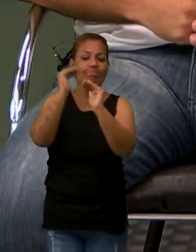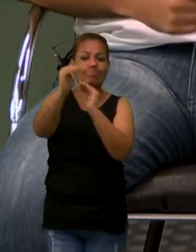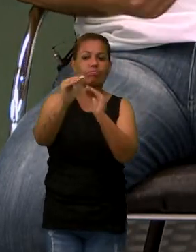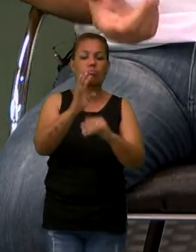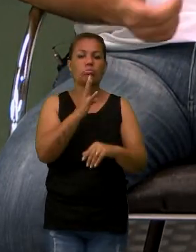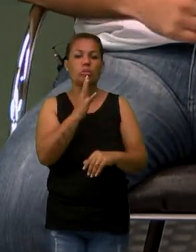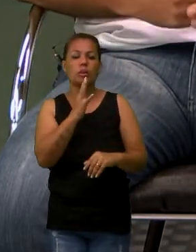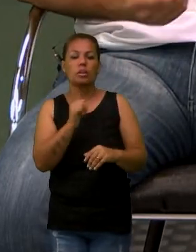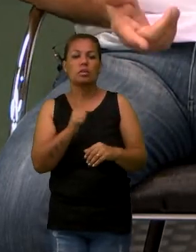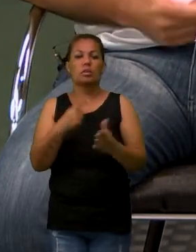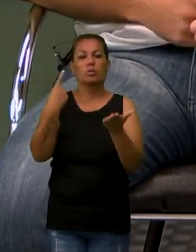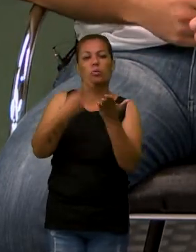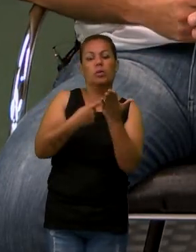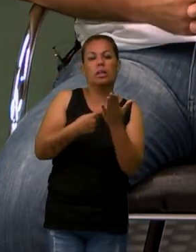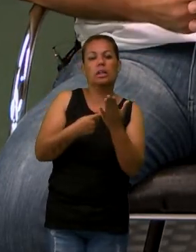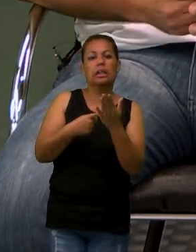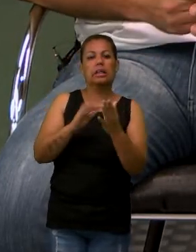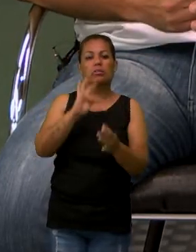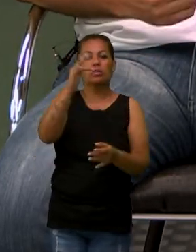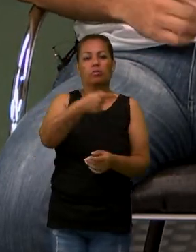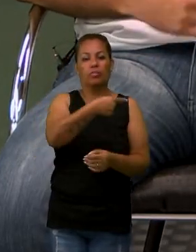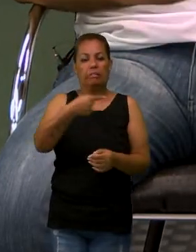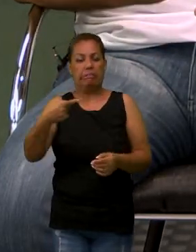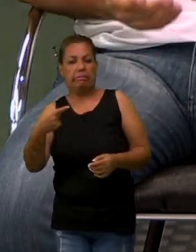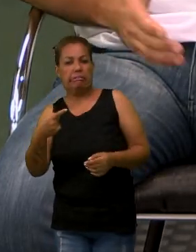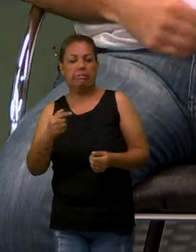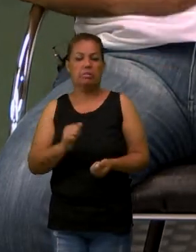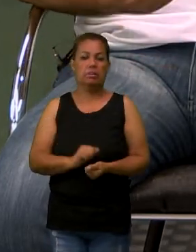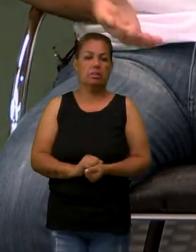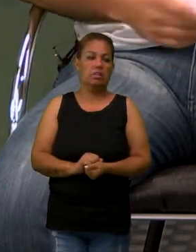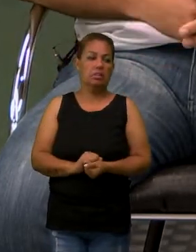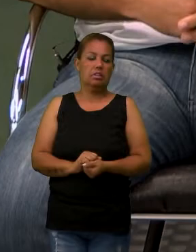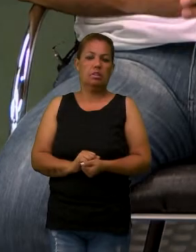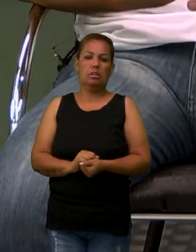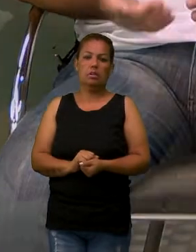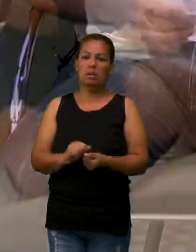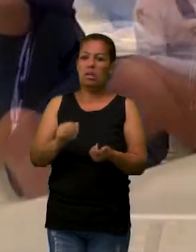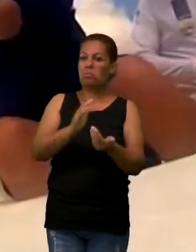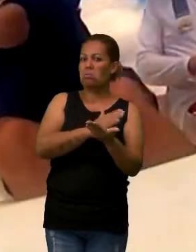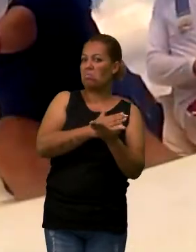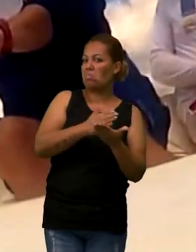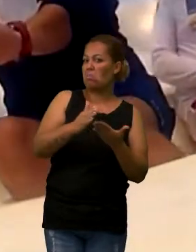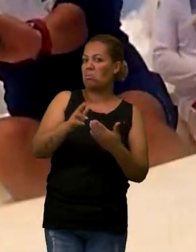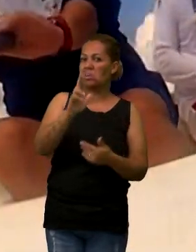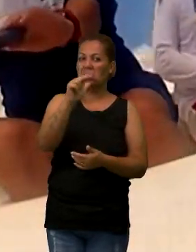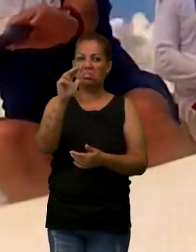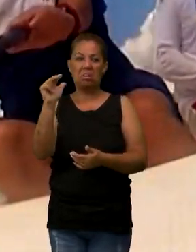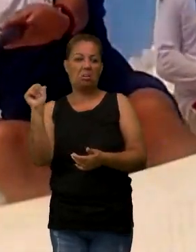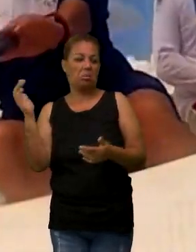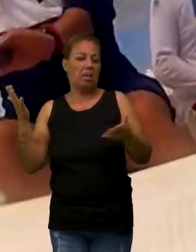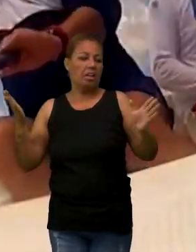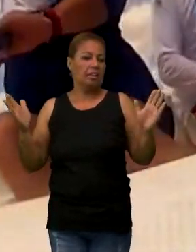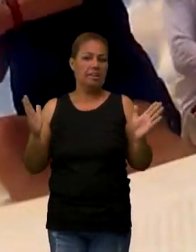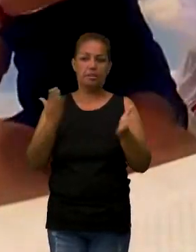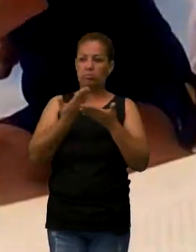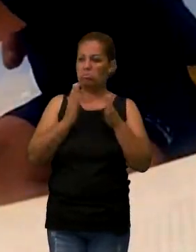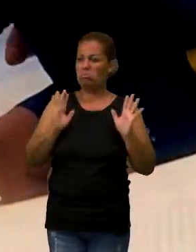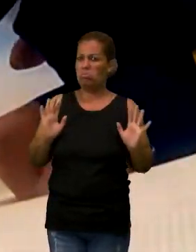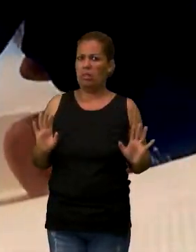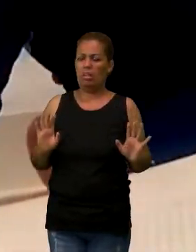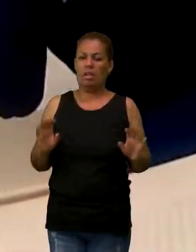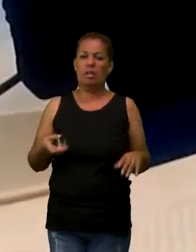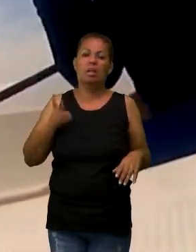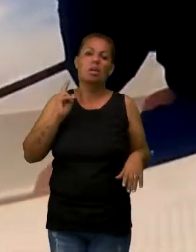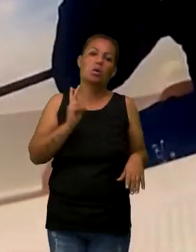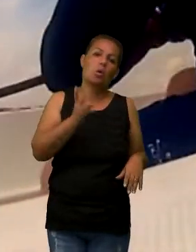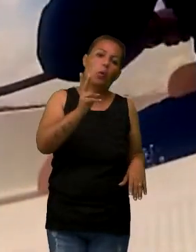então marcamos de feijão final de semana é a partir daí não parei não parei mais neve